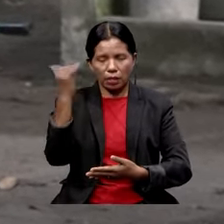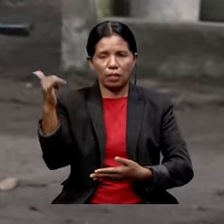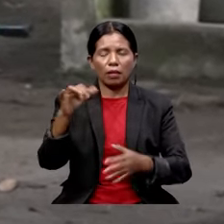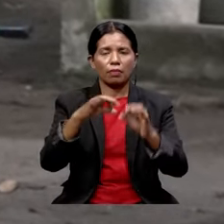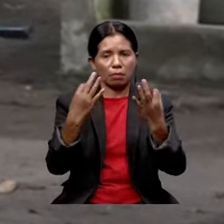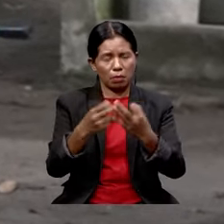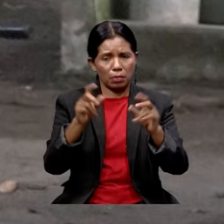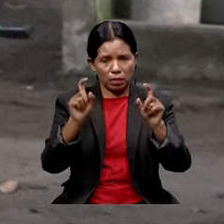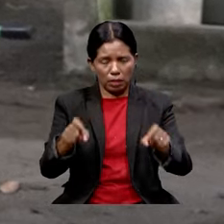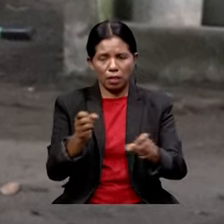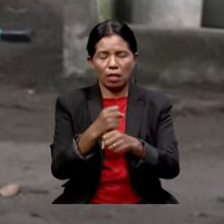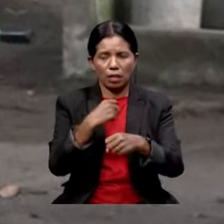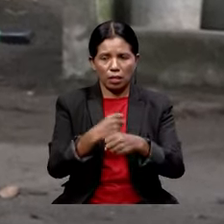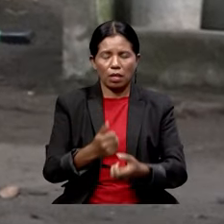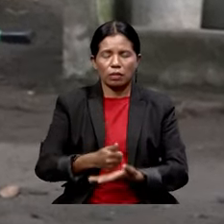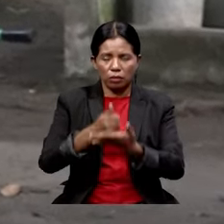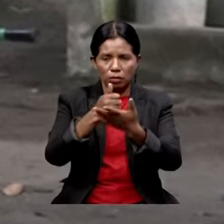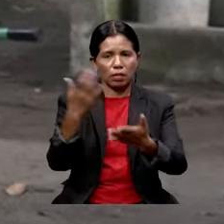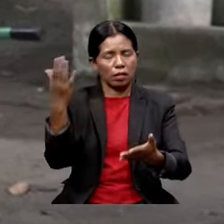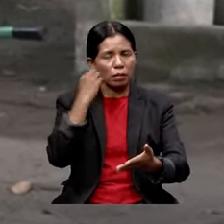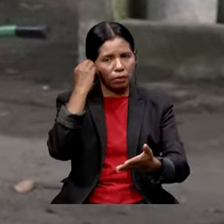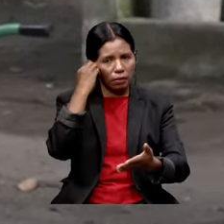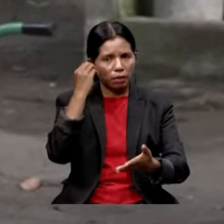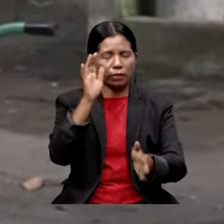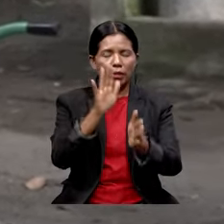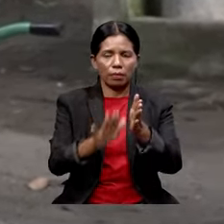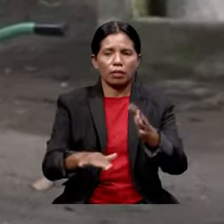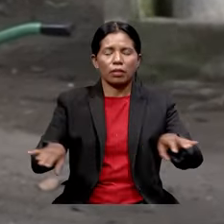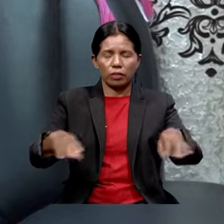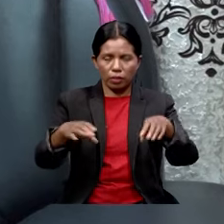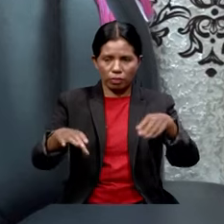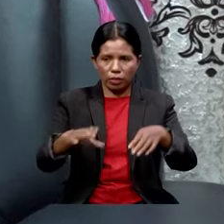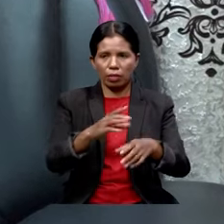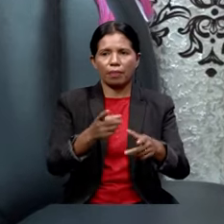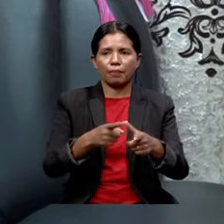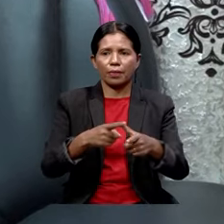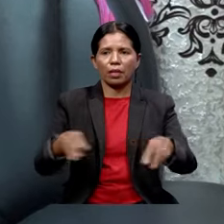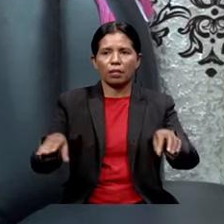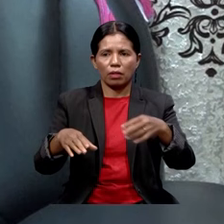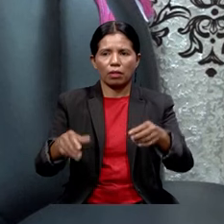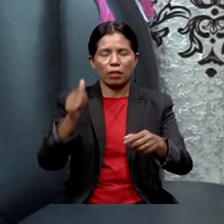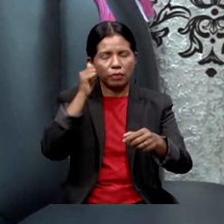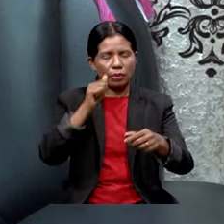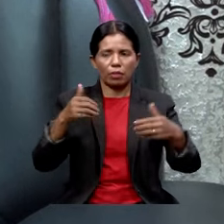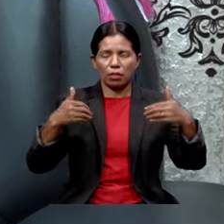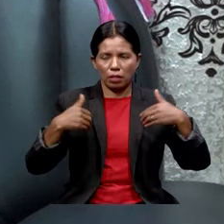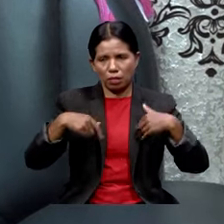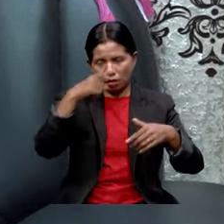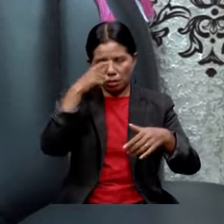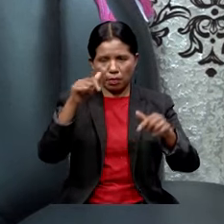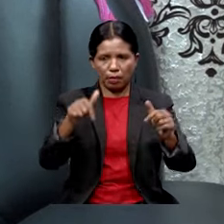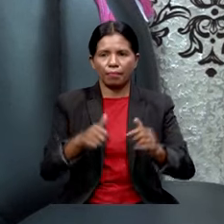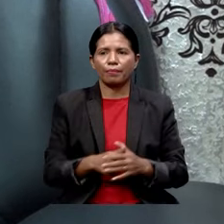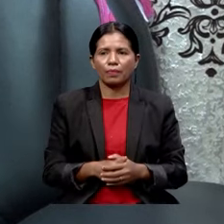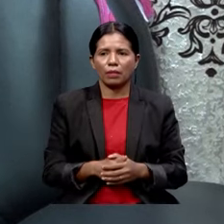hanesa ajuda e humalaran pra hamen o serviço ka peso serviço nebe mak feto ya tamane maka